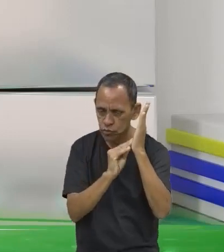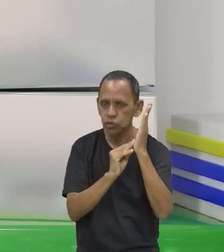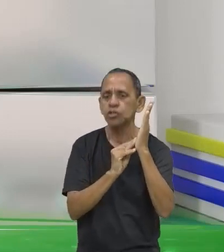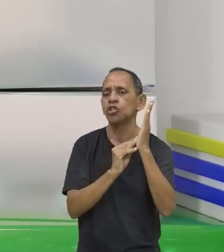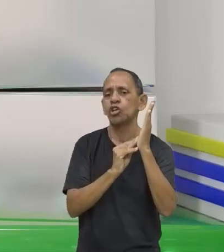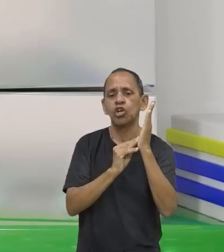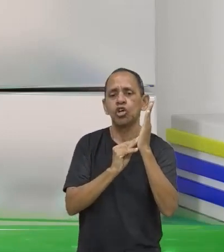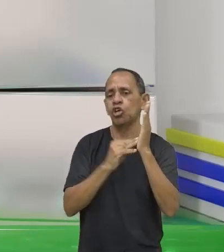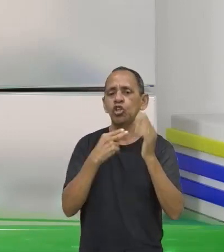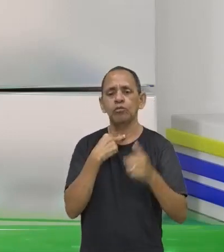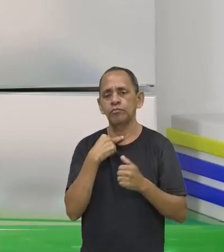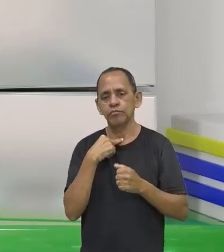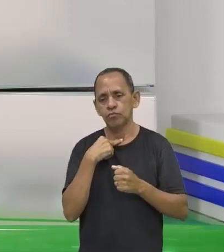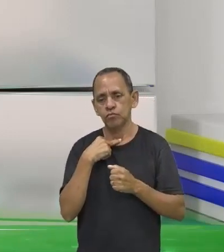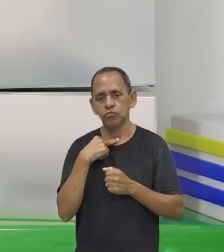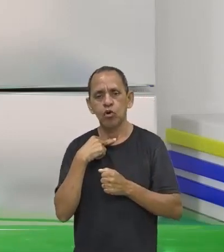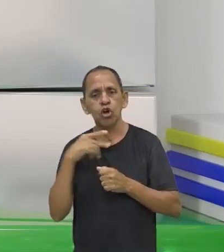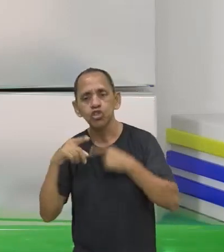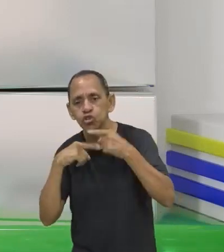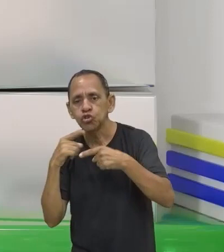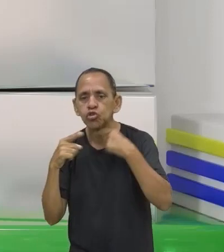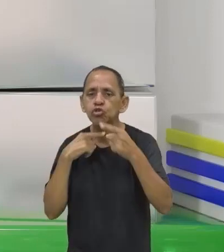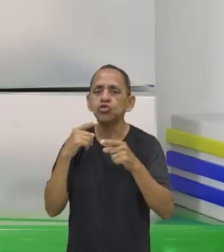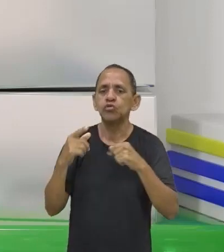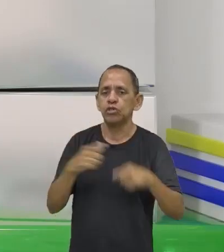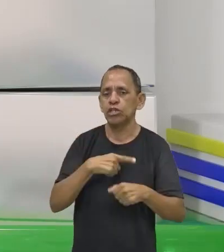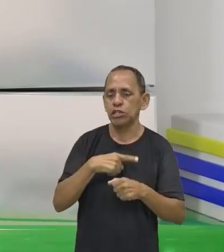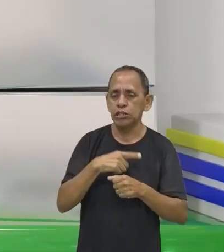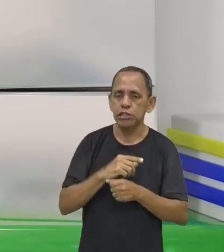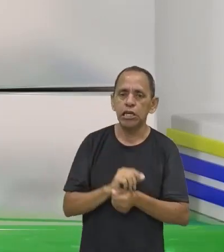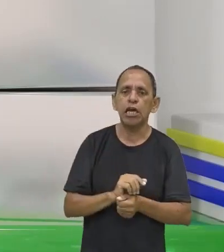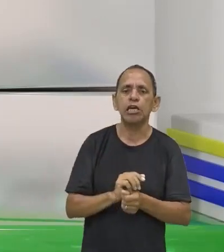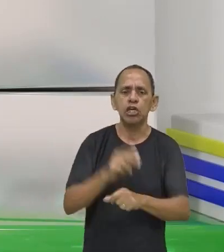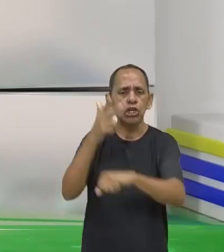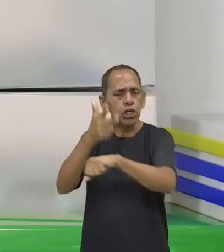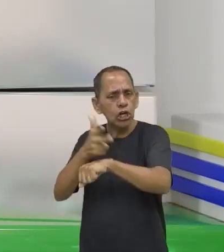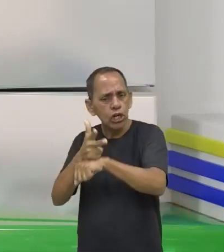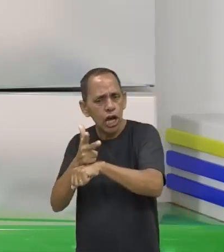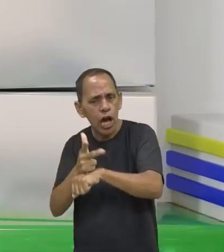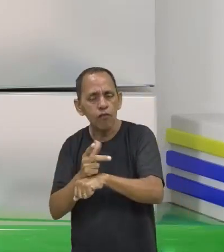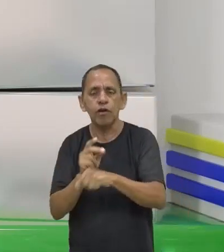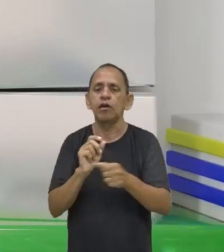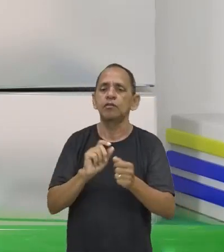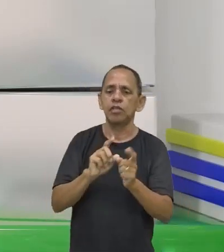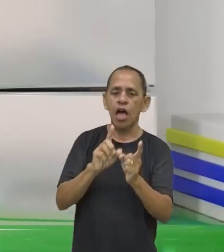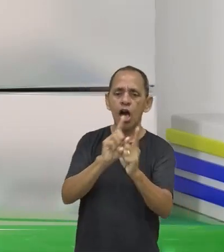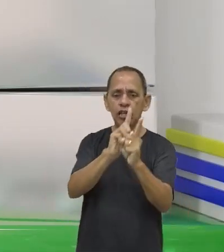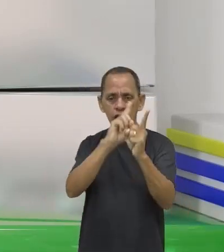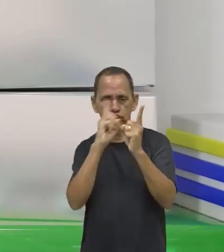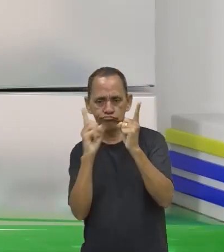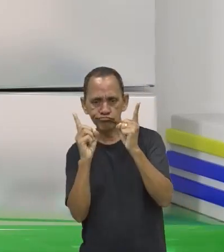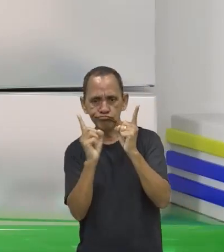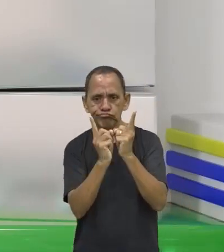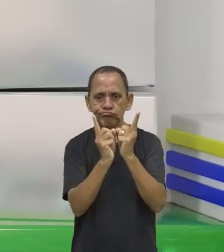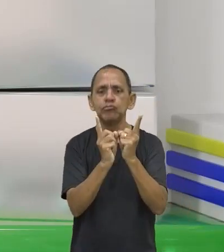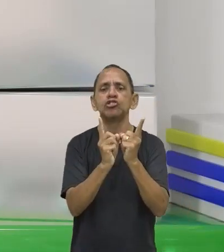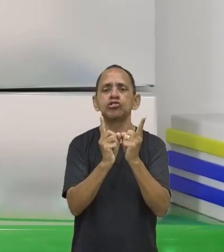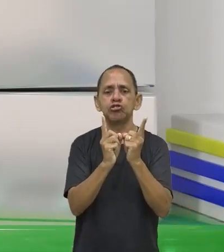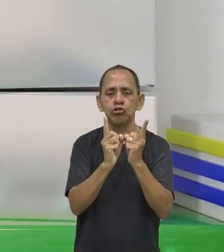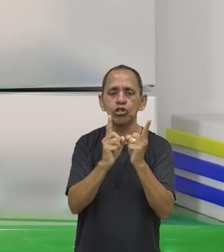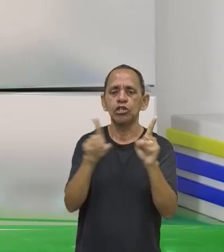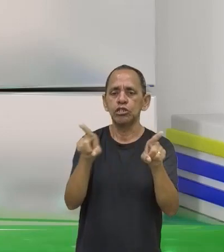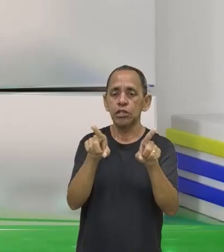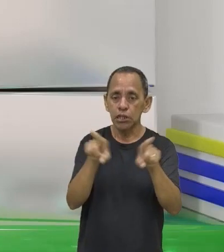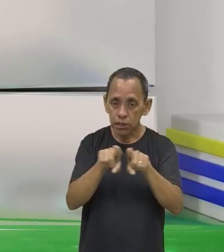sequência, os dias que não estão na transmissão, os dias de aula síncrona, para ele poder também se organizar. Faz parte das suas